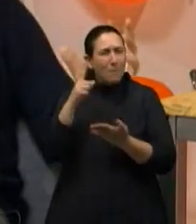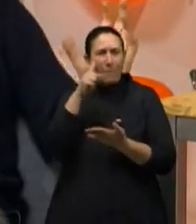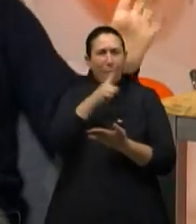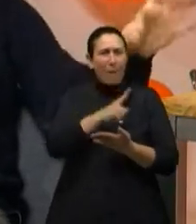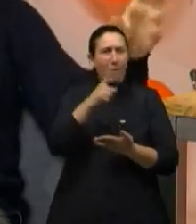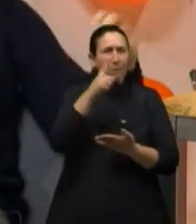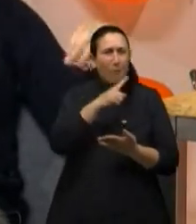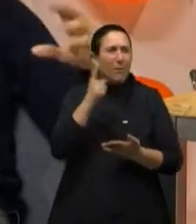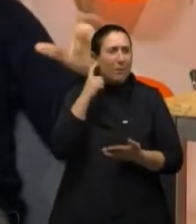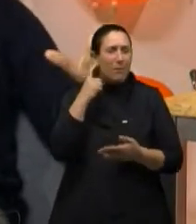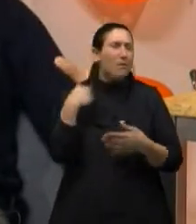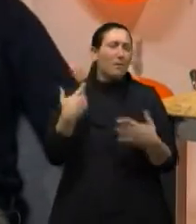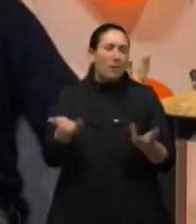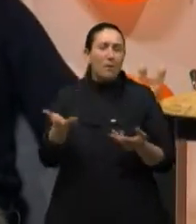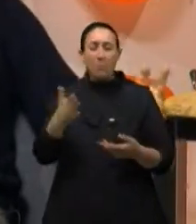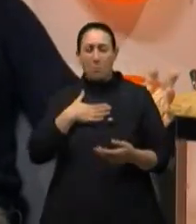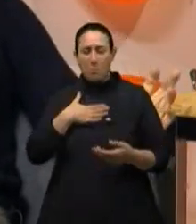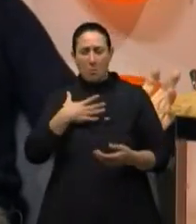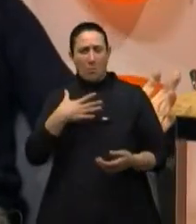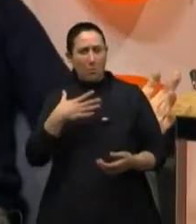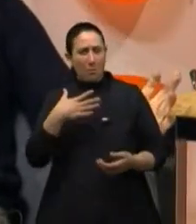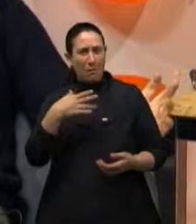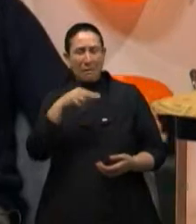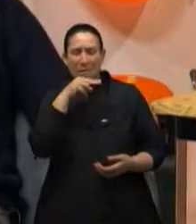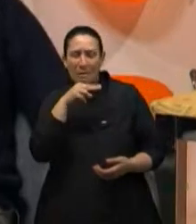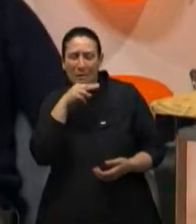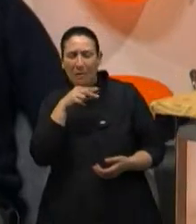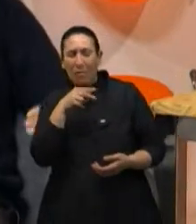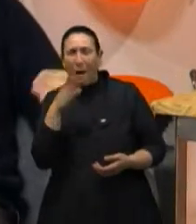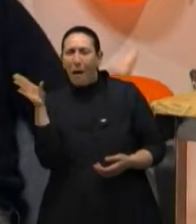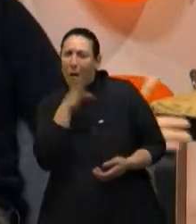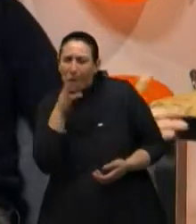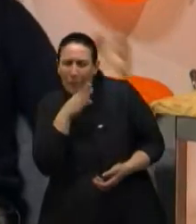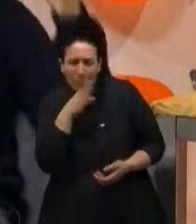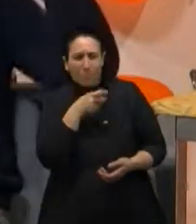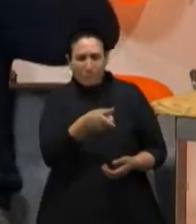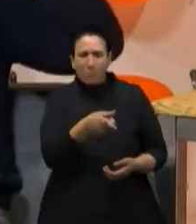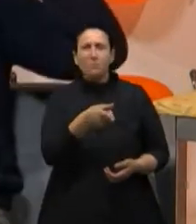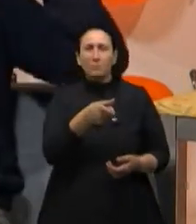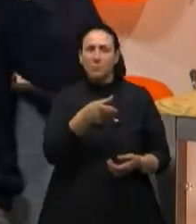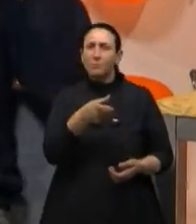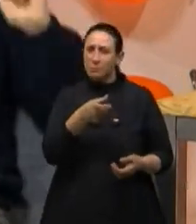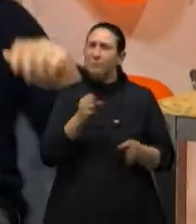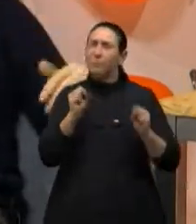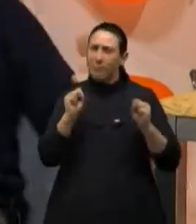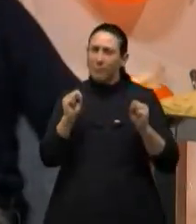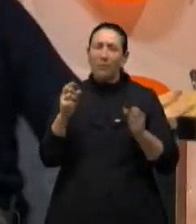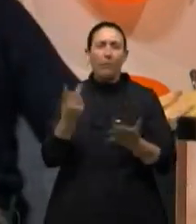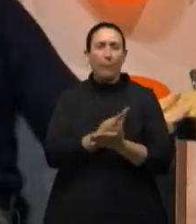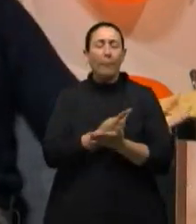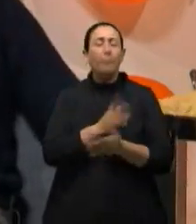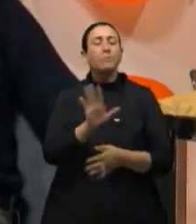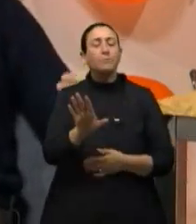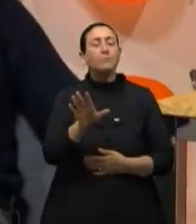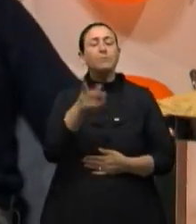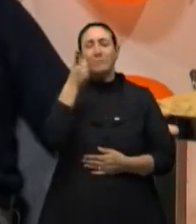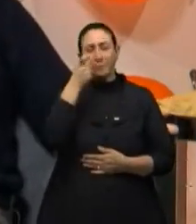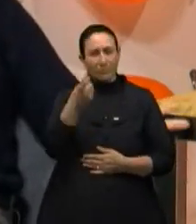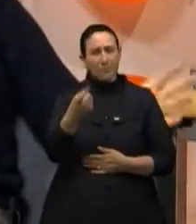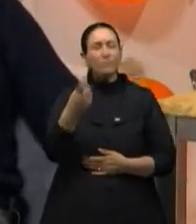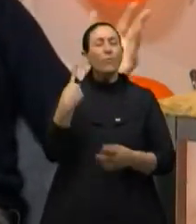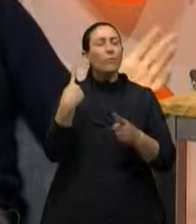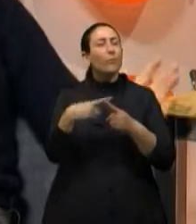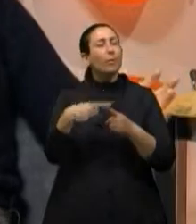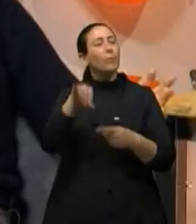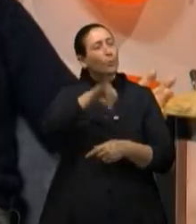conversando quando o meu neto fala muito rápido eu não entendo vamos fazer avaliação sin são sinais interessante todo mundo